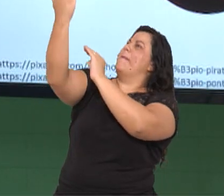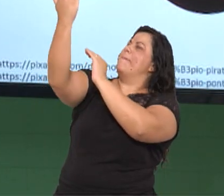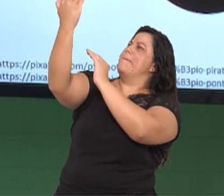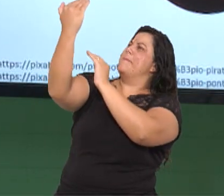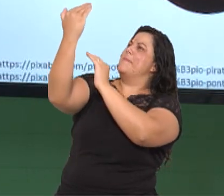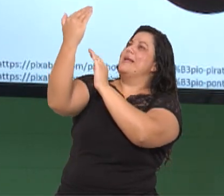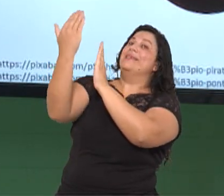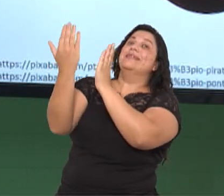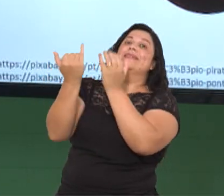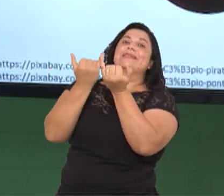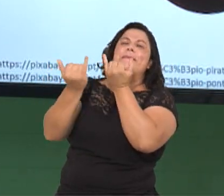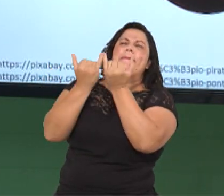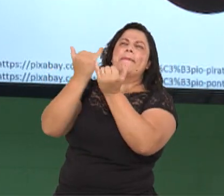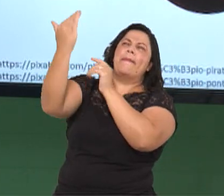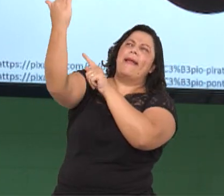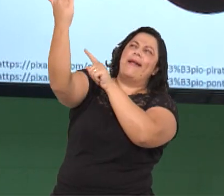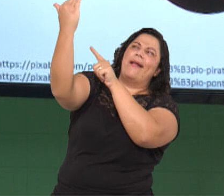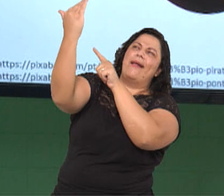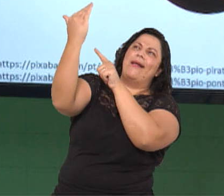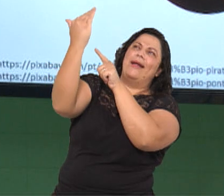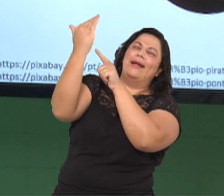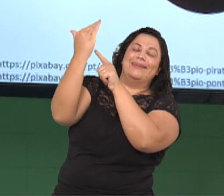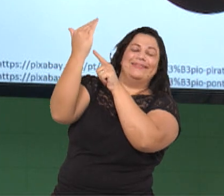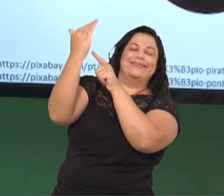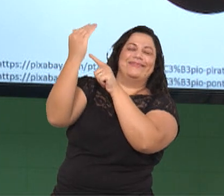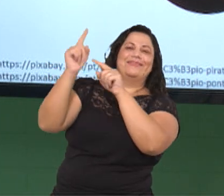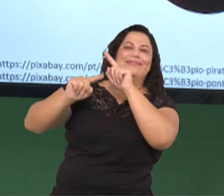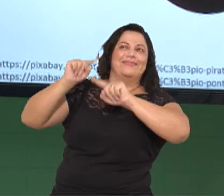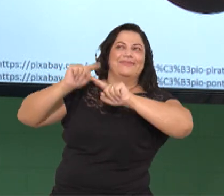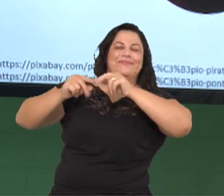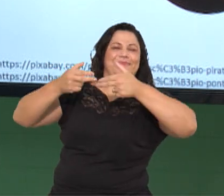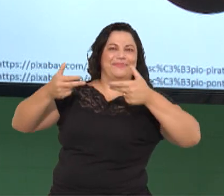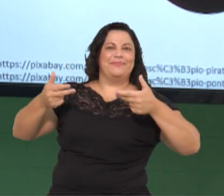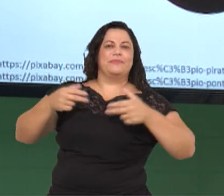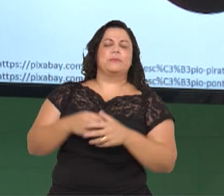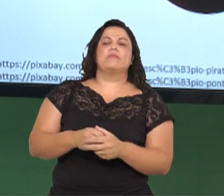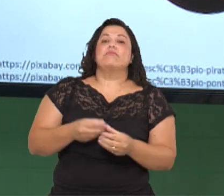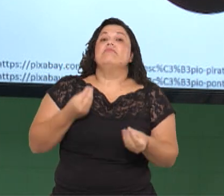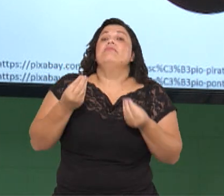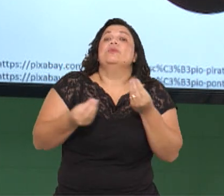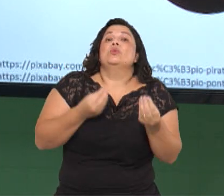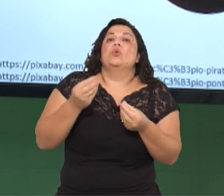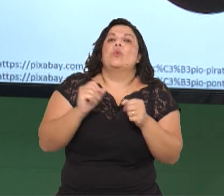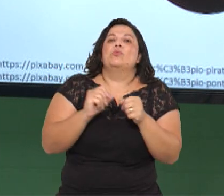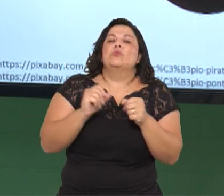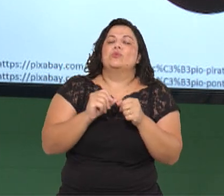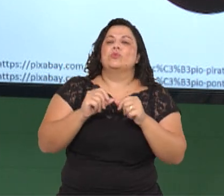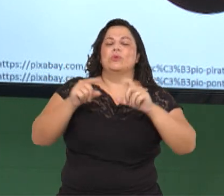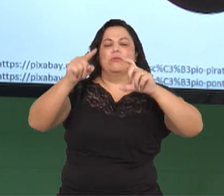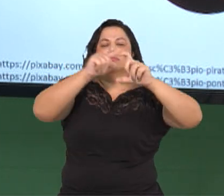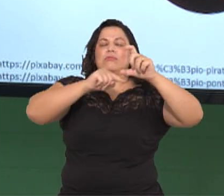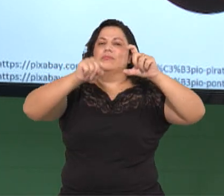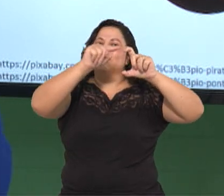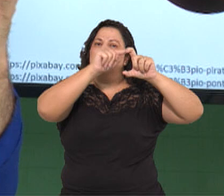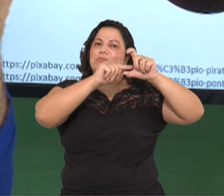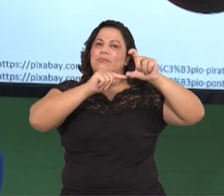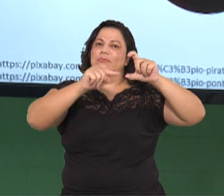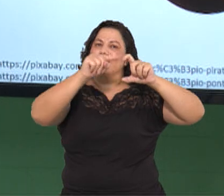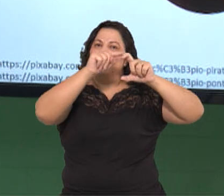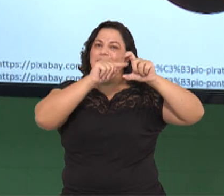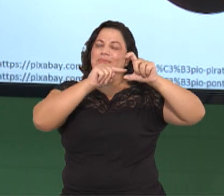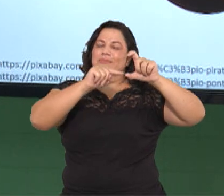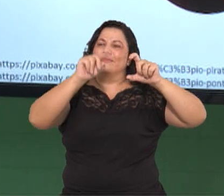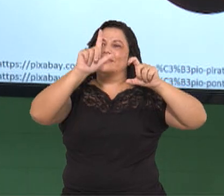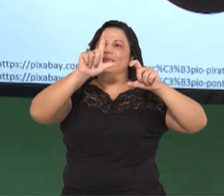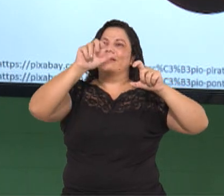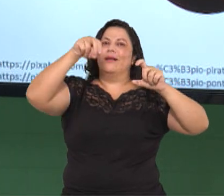trazendo mais perto para o nosso olhar esses objetos. Como eles funcionam? Com lentes, conjuntos de lentes que vão